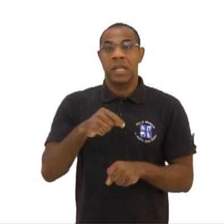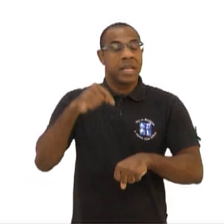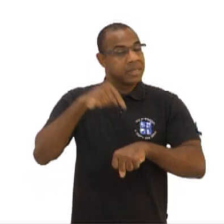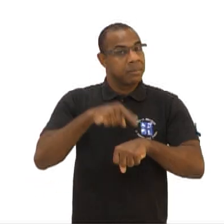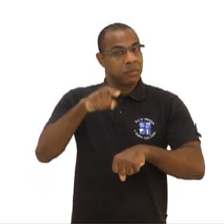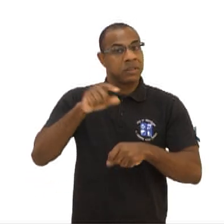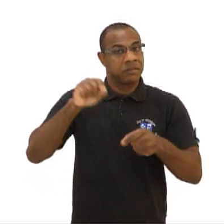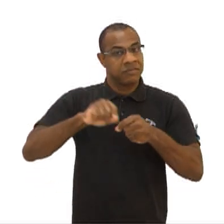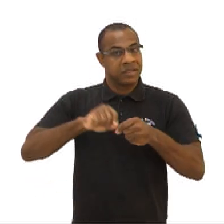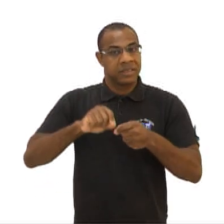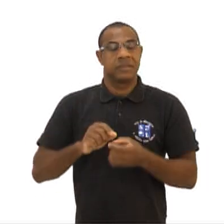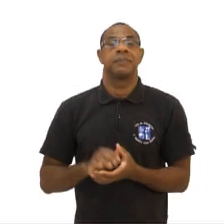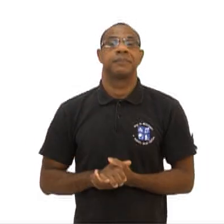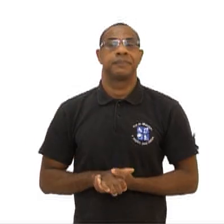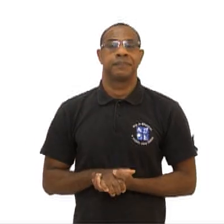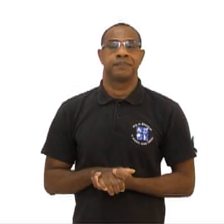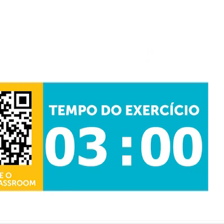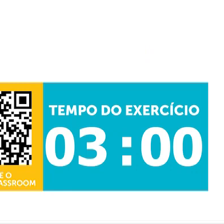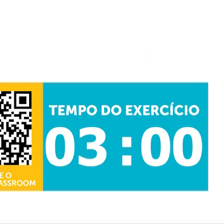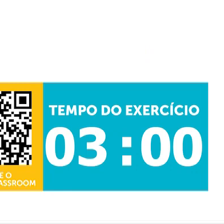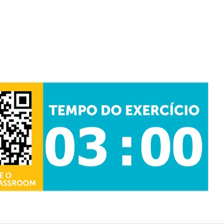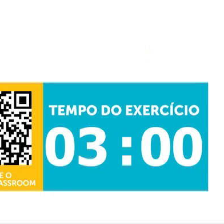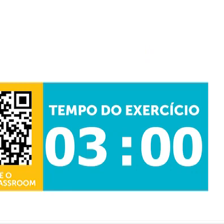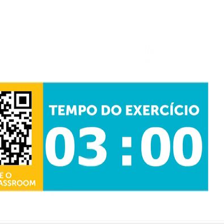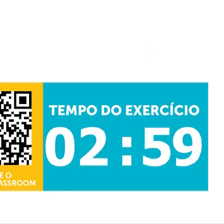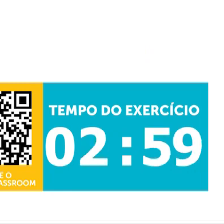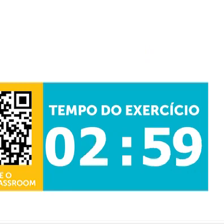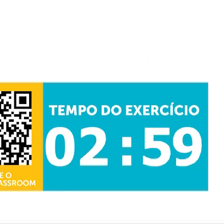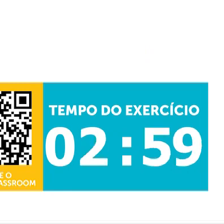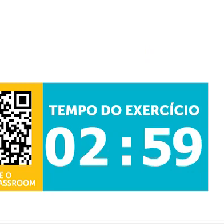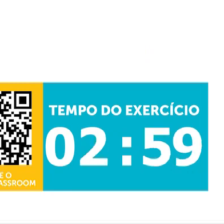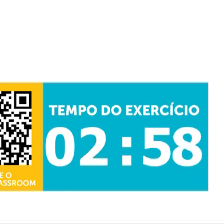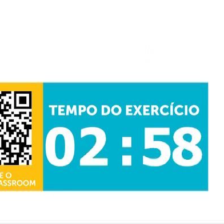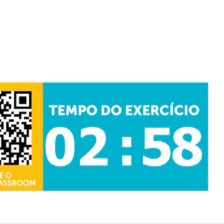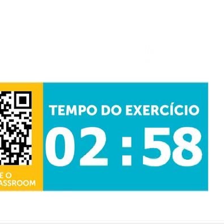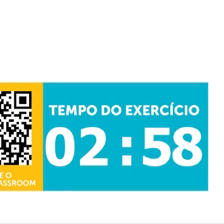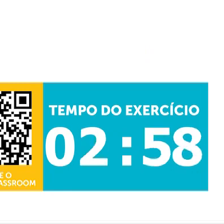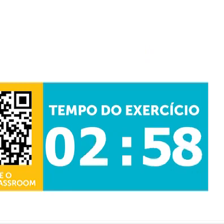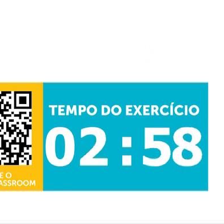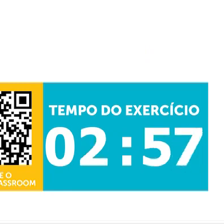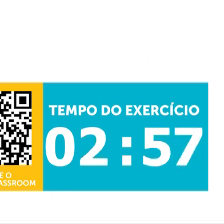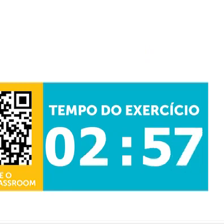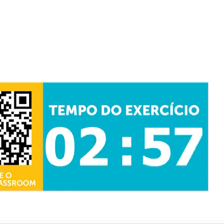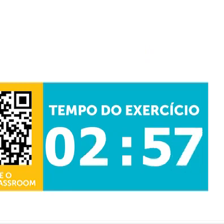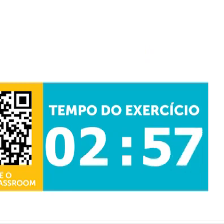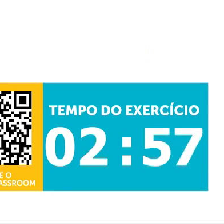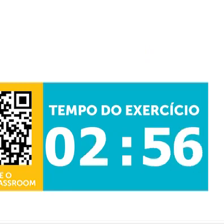vocês resolverem. Vamos lá.